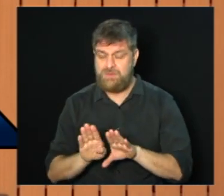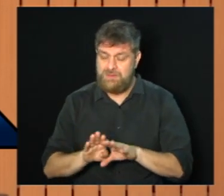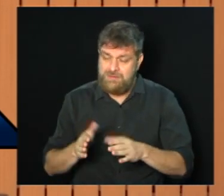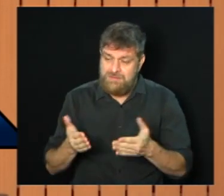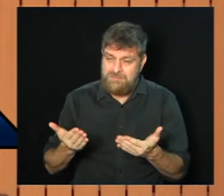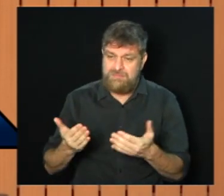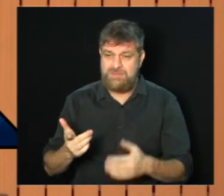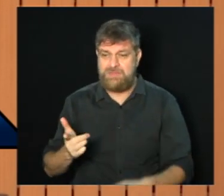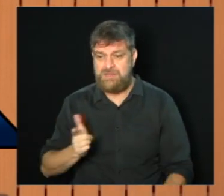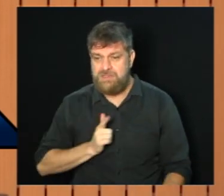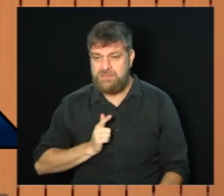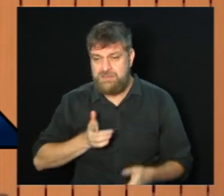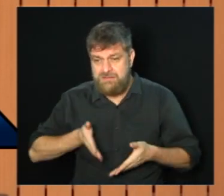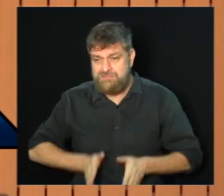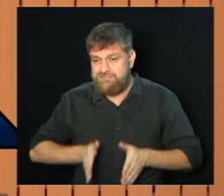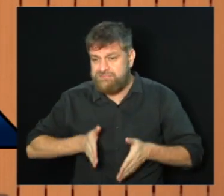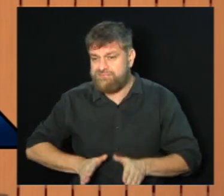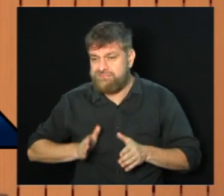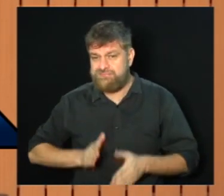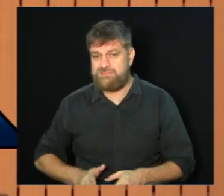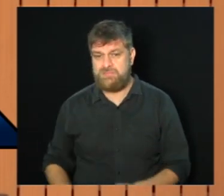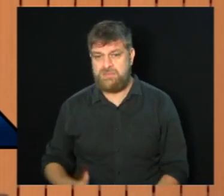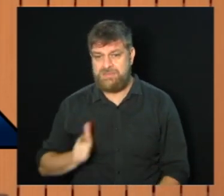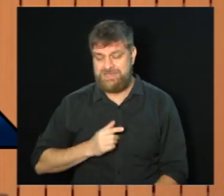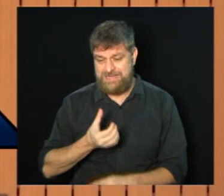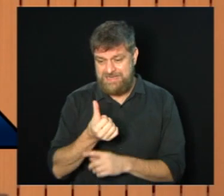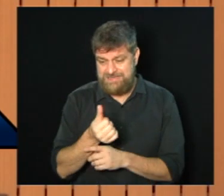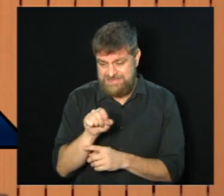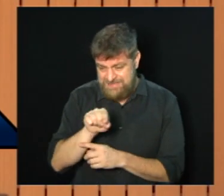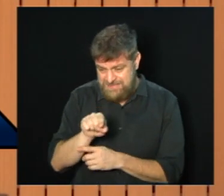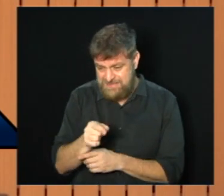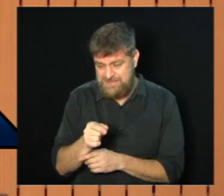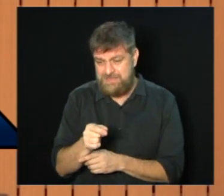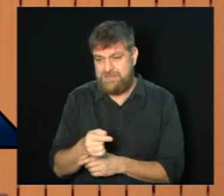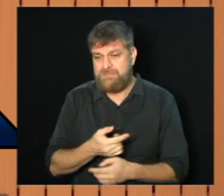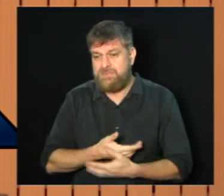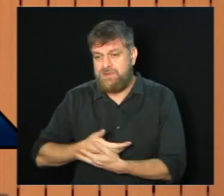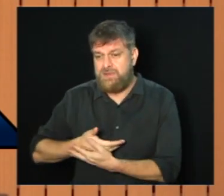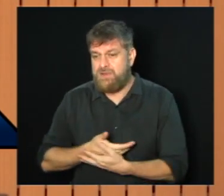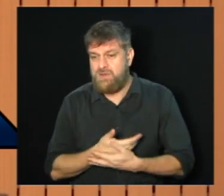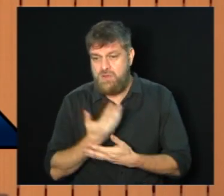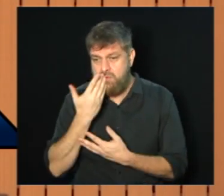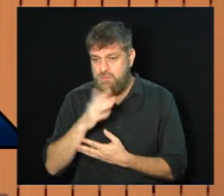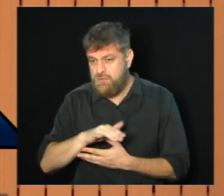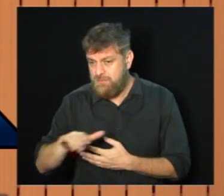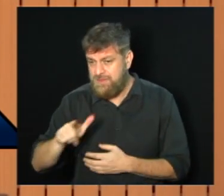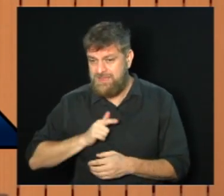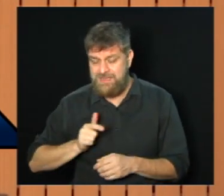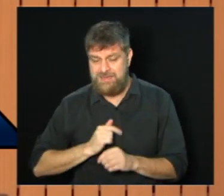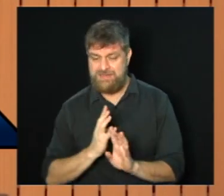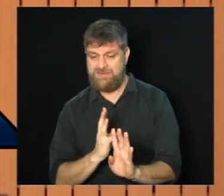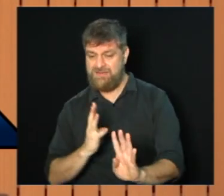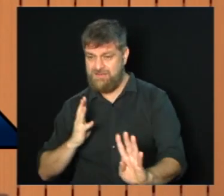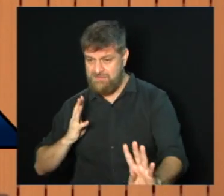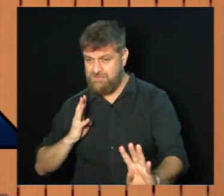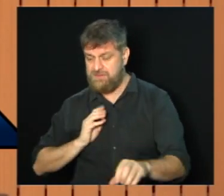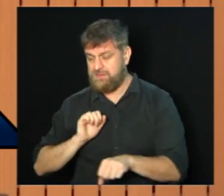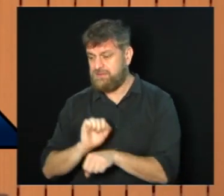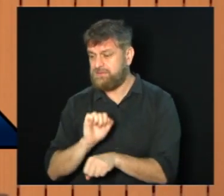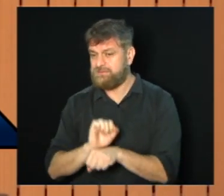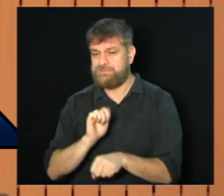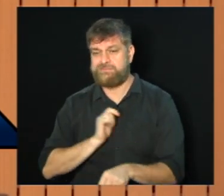disso, ainda há cerca de 6 mil crianças em fila de espera, aguardando ter esse